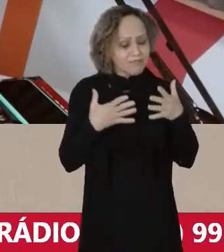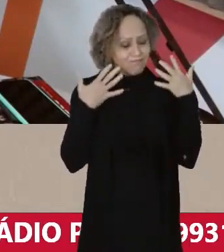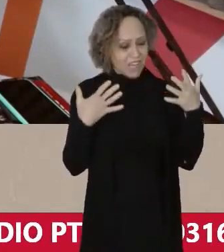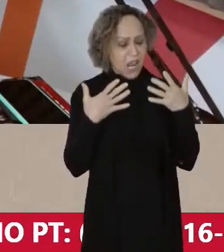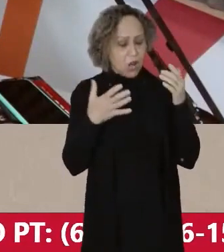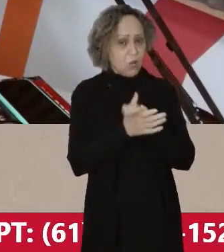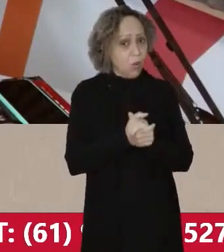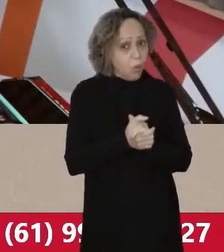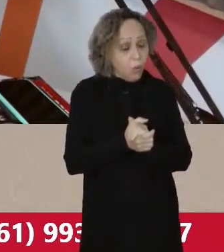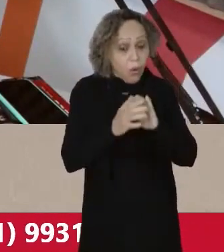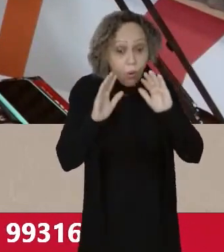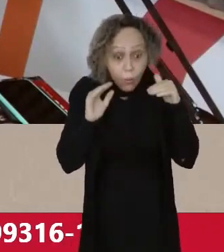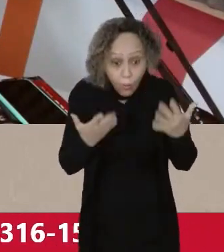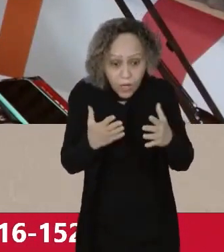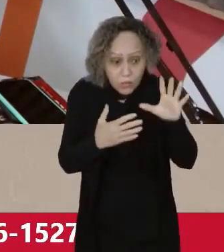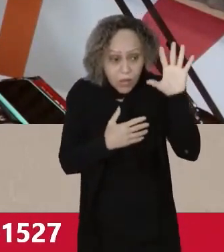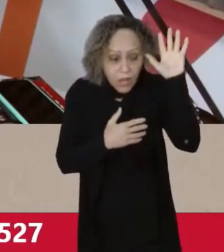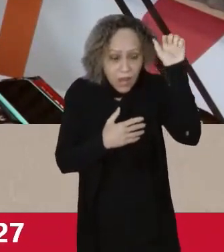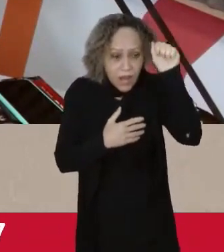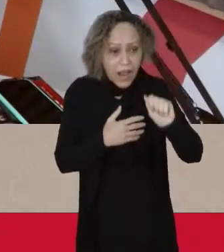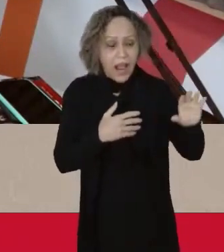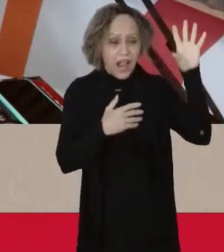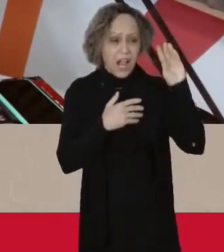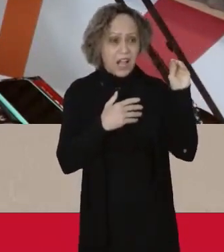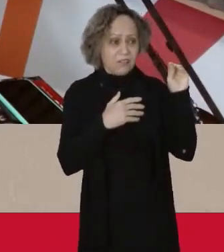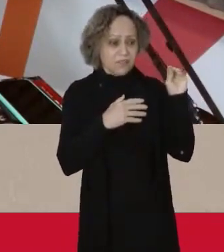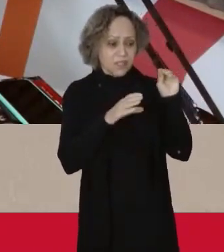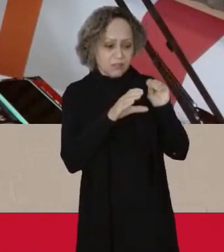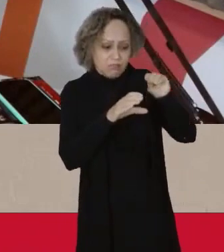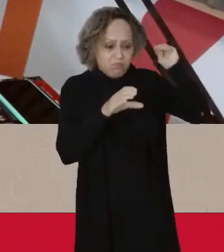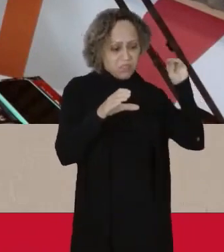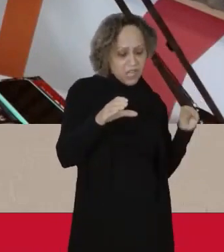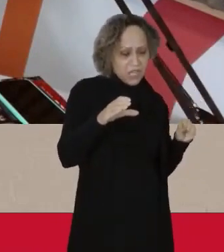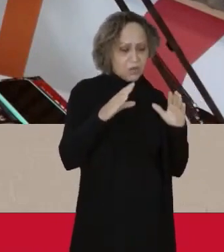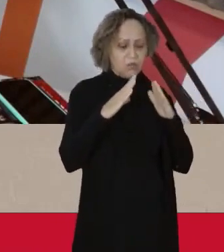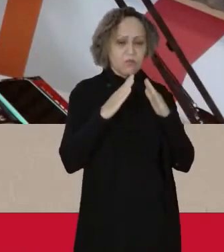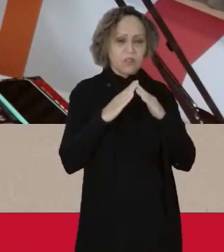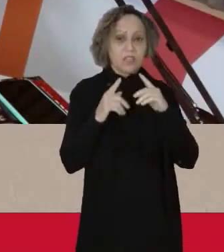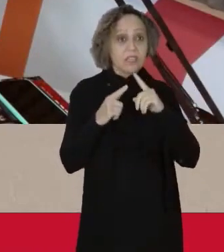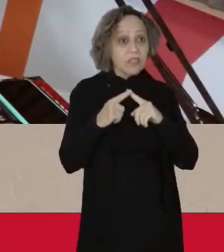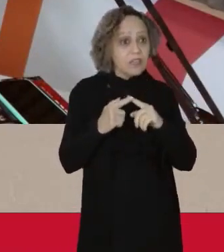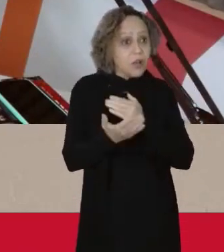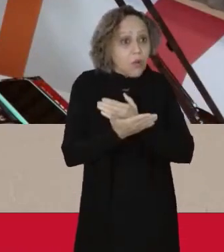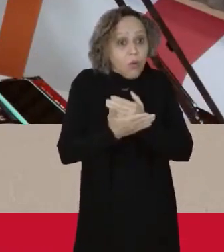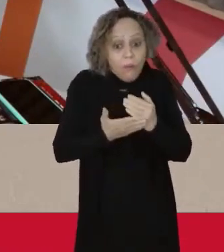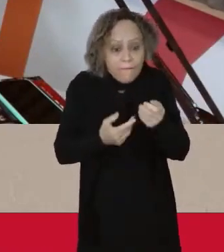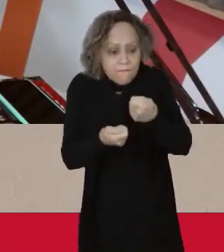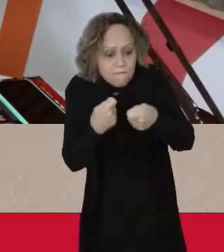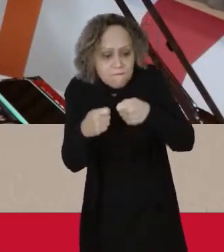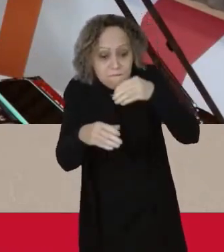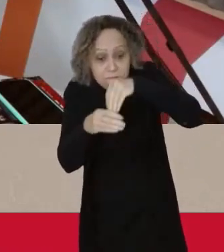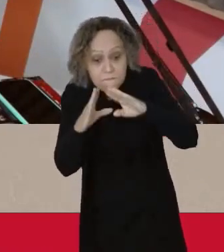a África saiu das igrejas, entrou o mercado, e eu tenho que falar essa linguagem mercadológica, e é esse